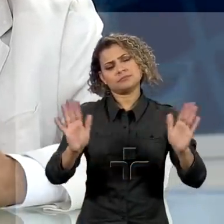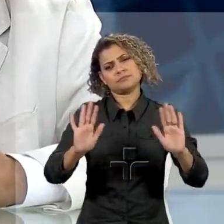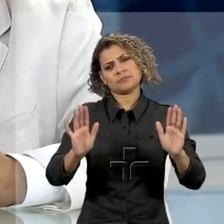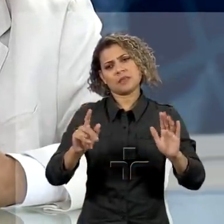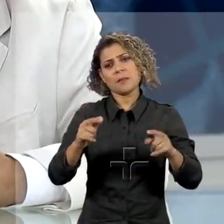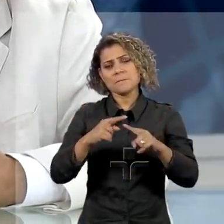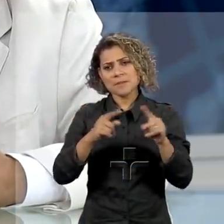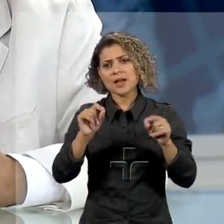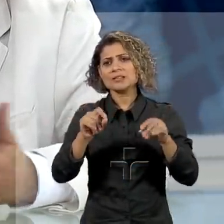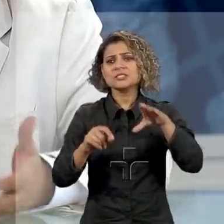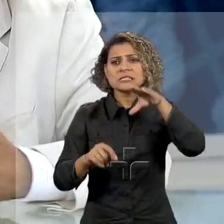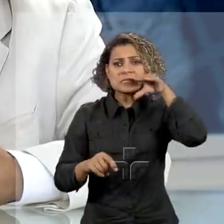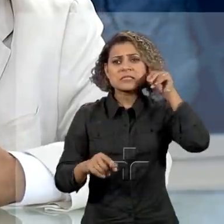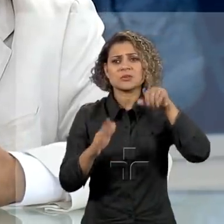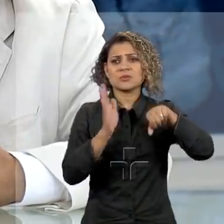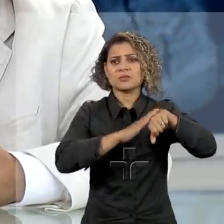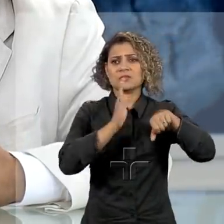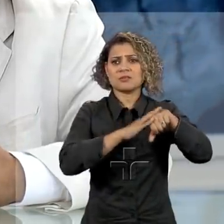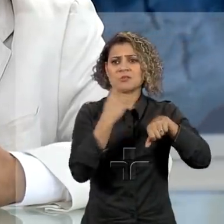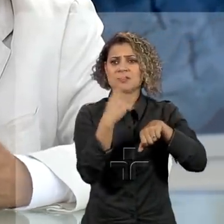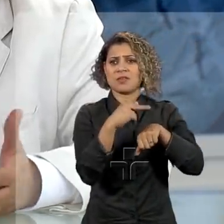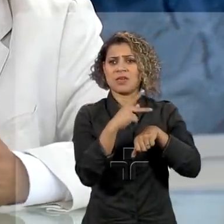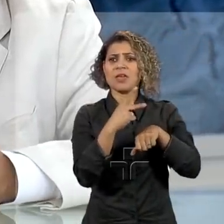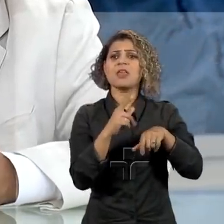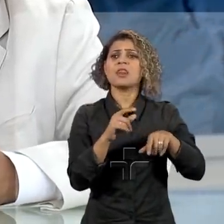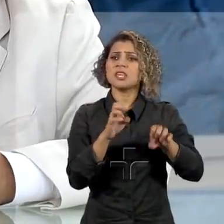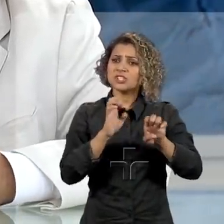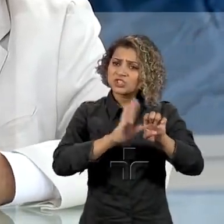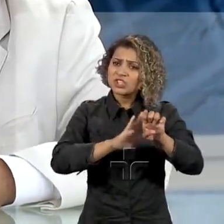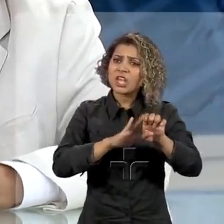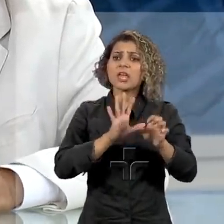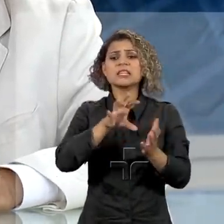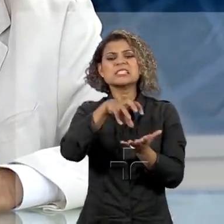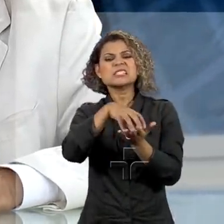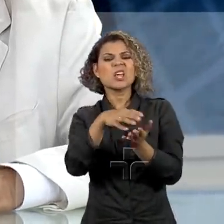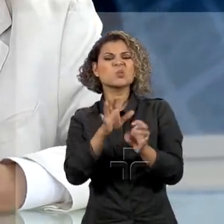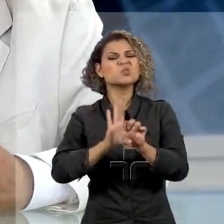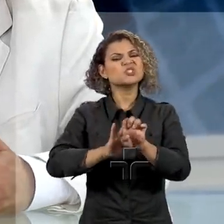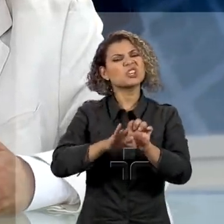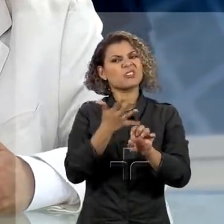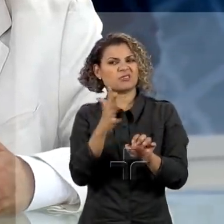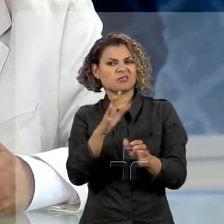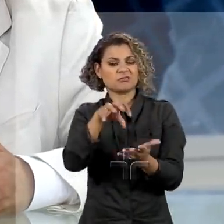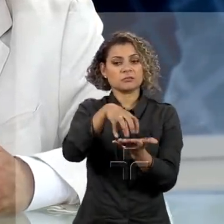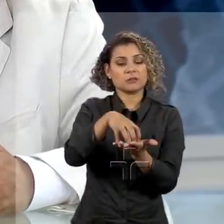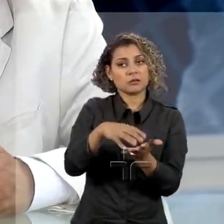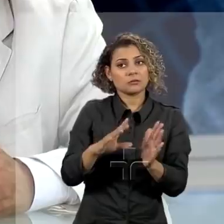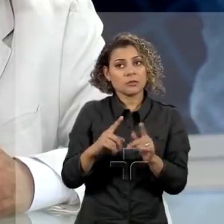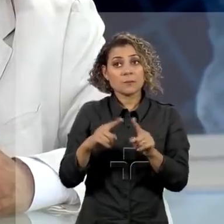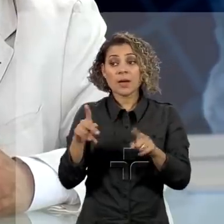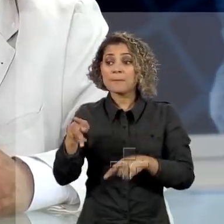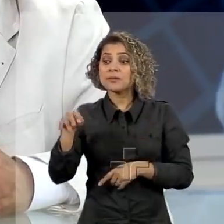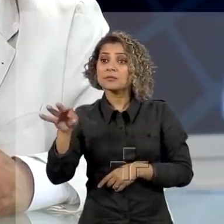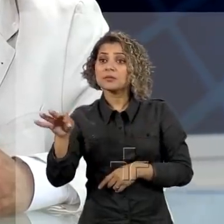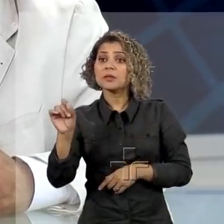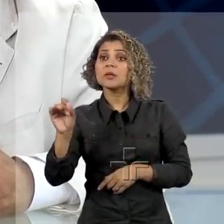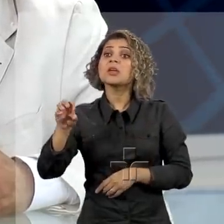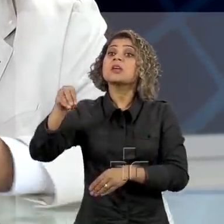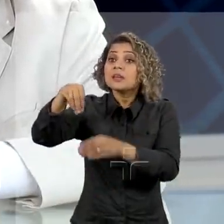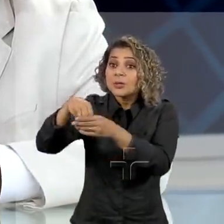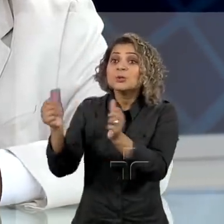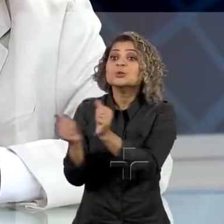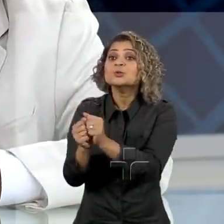a própria figura do Ciro Gomes, que também faz parte do espectro da esquerda, um pouco mais centro-esquerda, e o PT, e o Lula dentro do